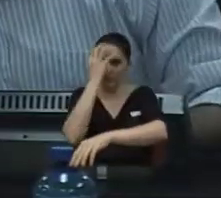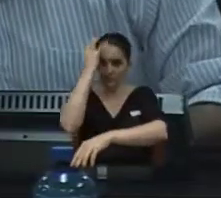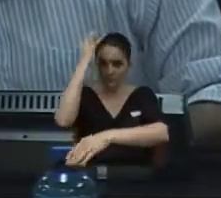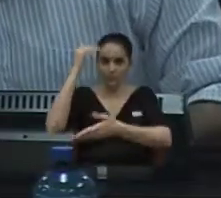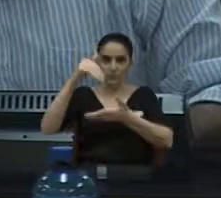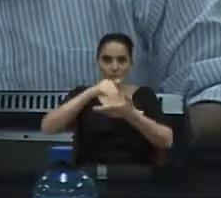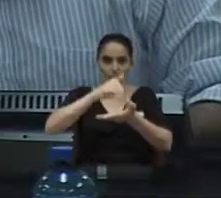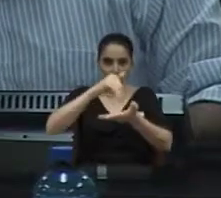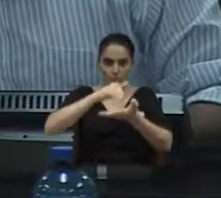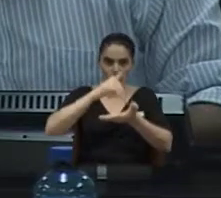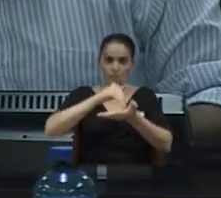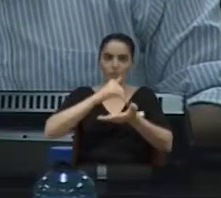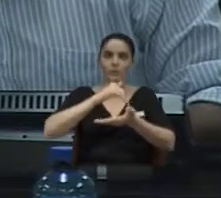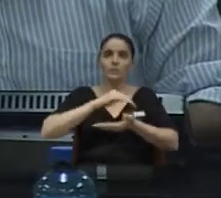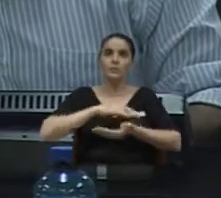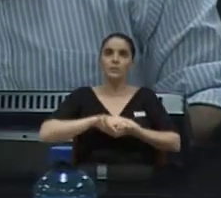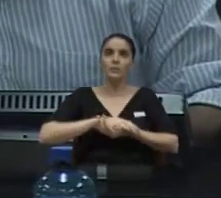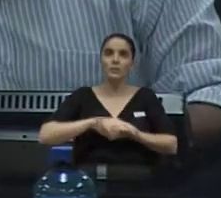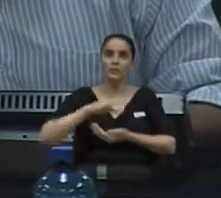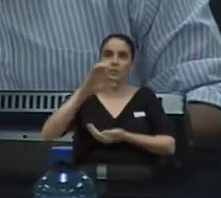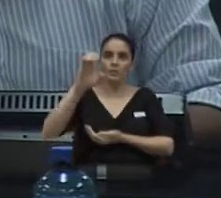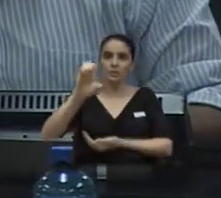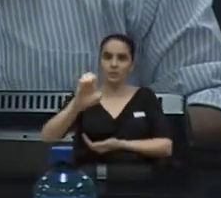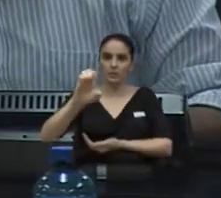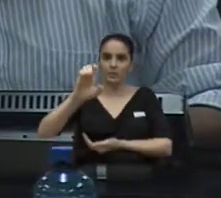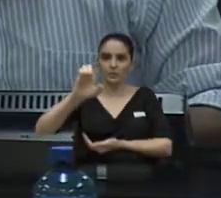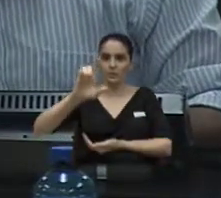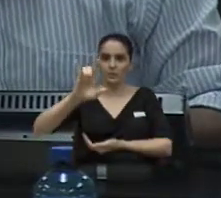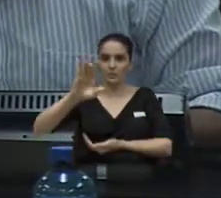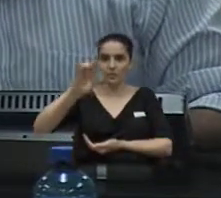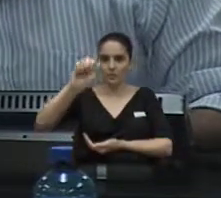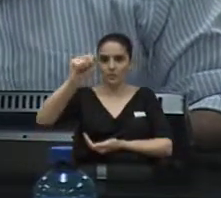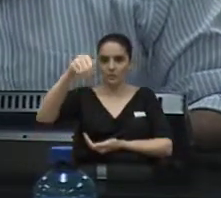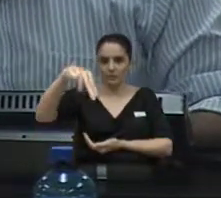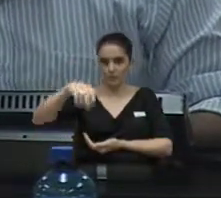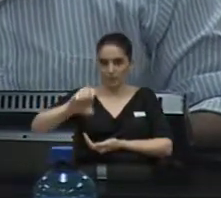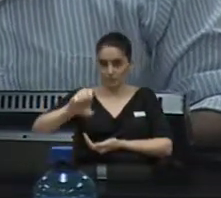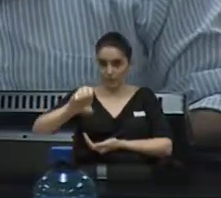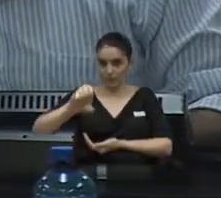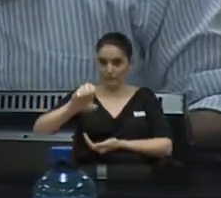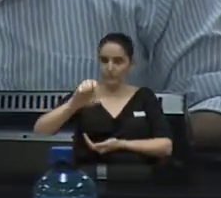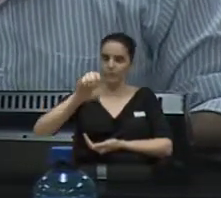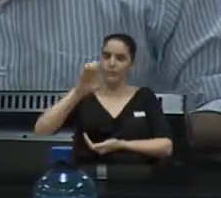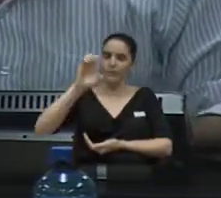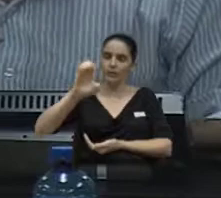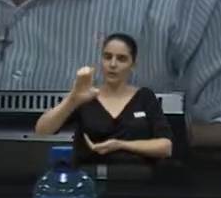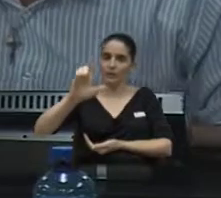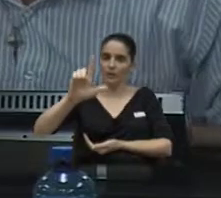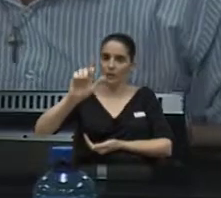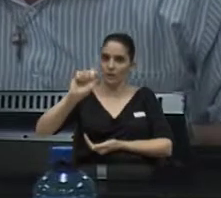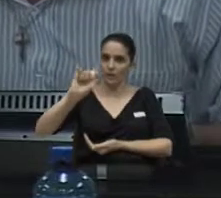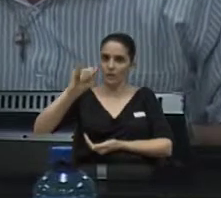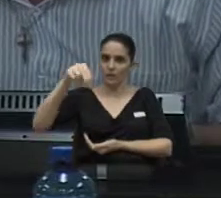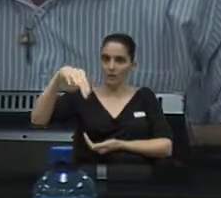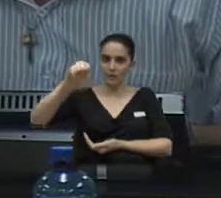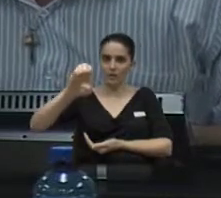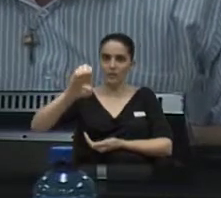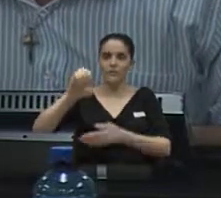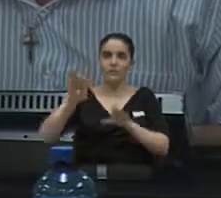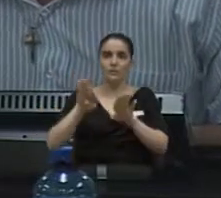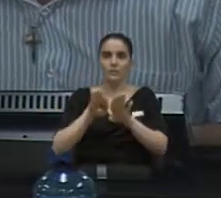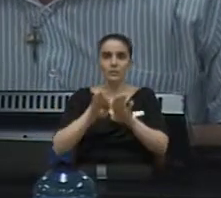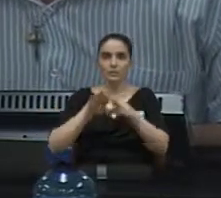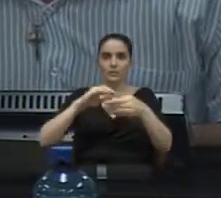presente. Doutora Eliane, parabéns pela explanação da Elaine Medeiros. Quero cumprimentar também aqui a